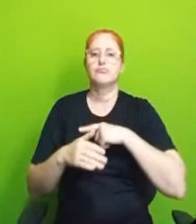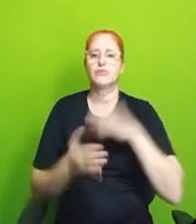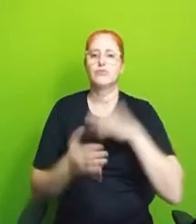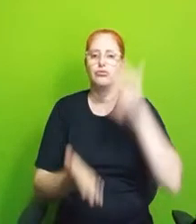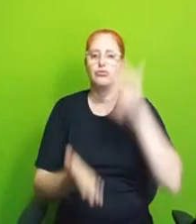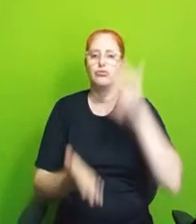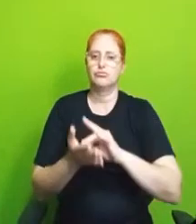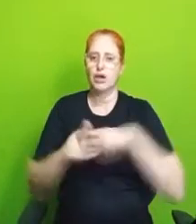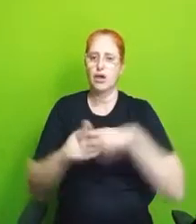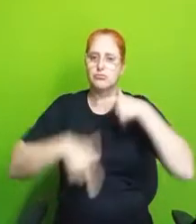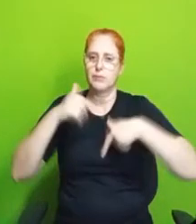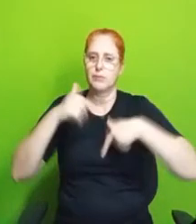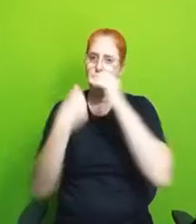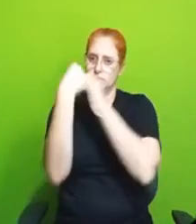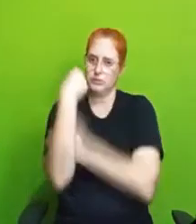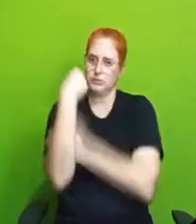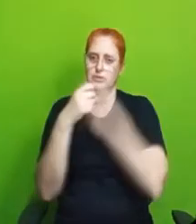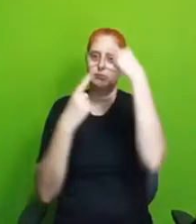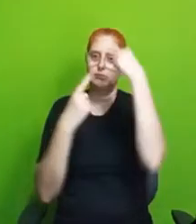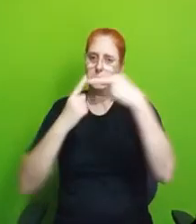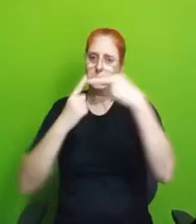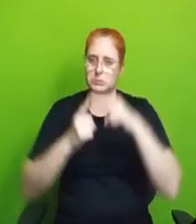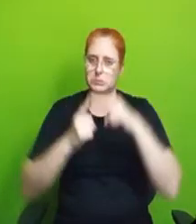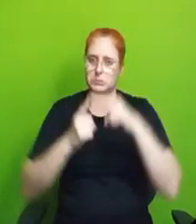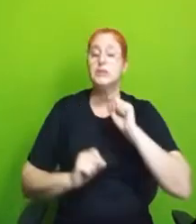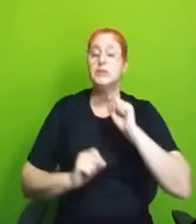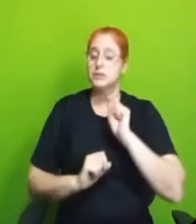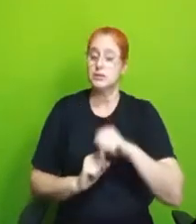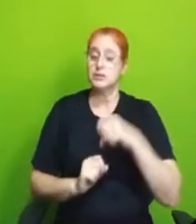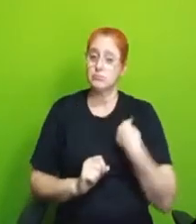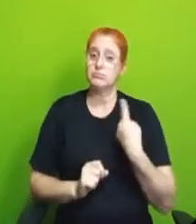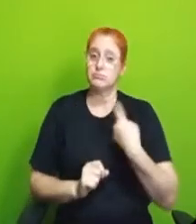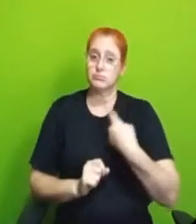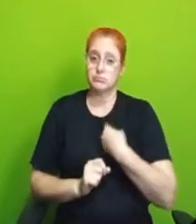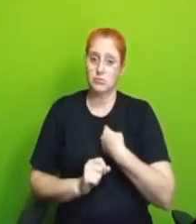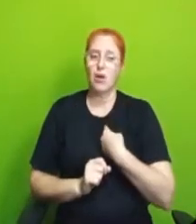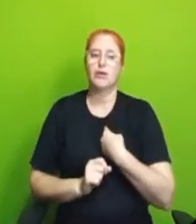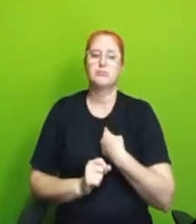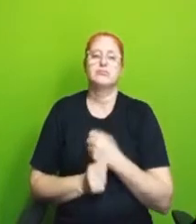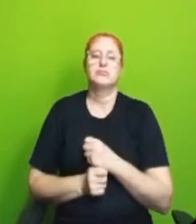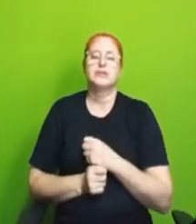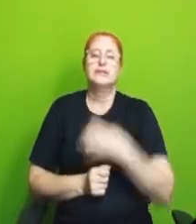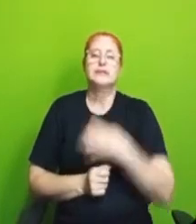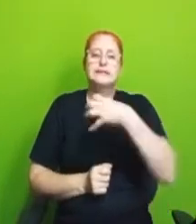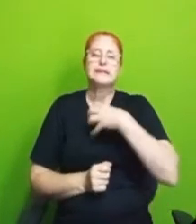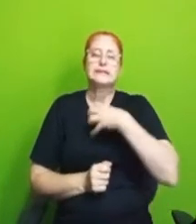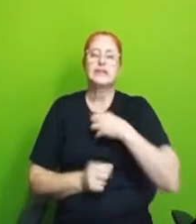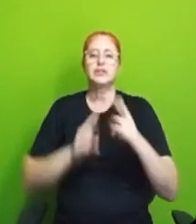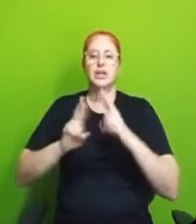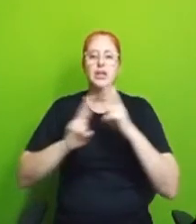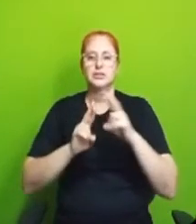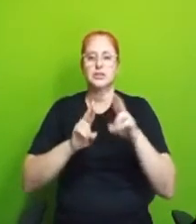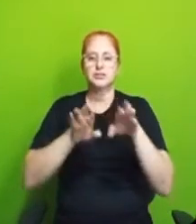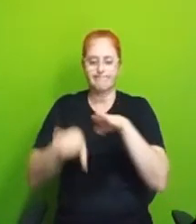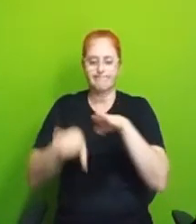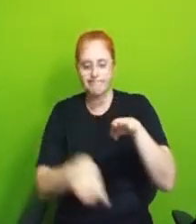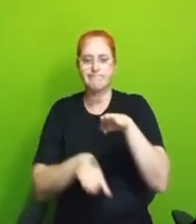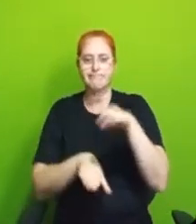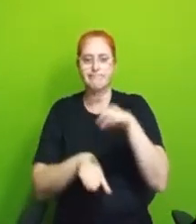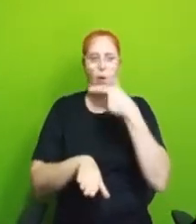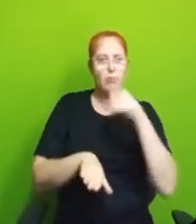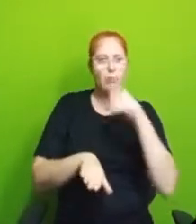uma perspectiva que permite que a gente pense, né, as relações de desigualdade entre homens e mulheres e a situação